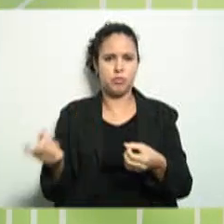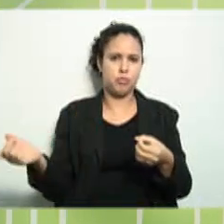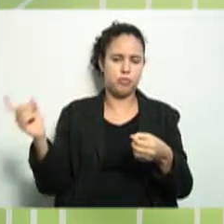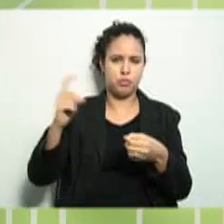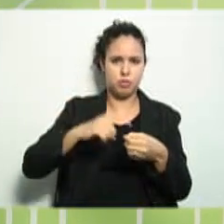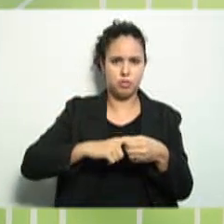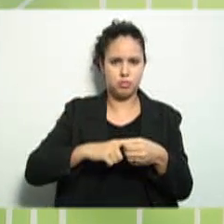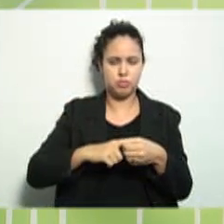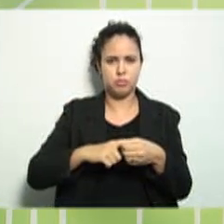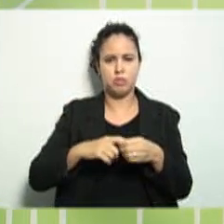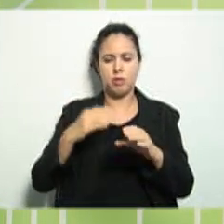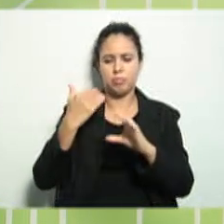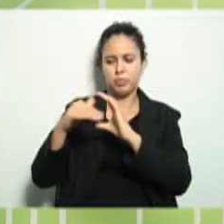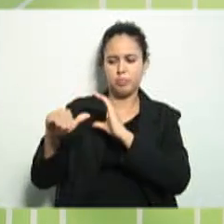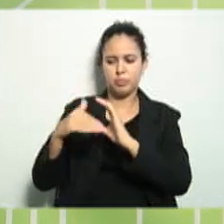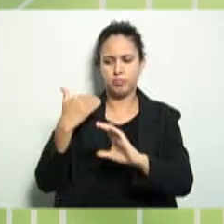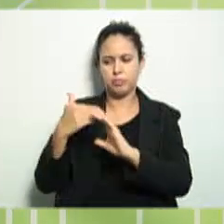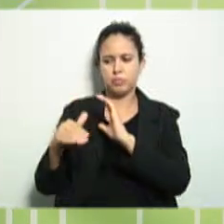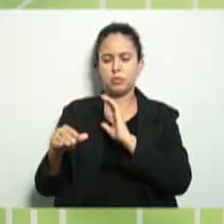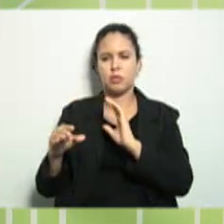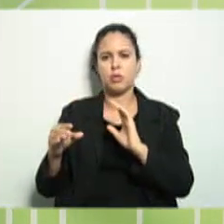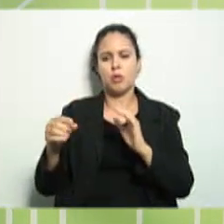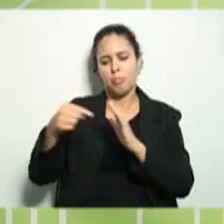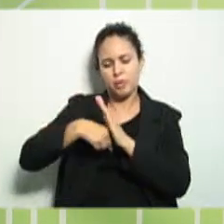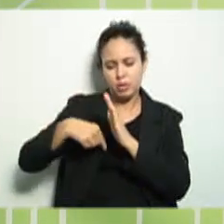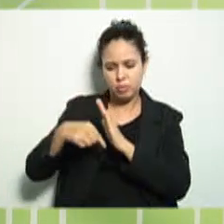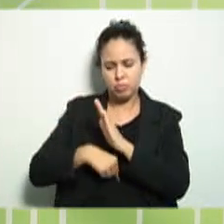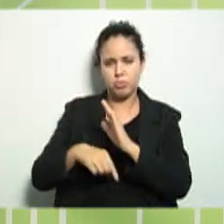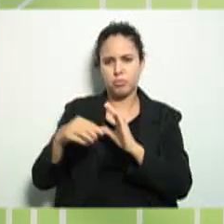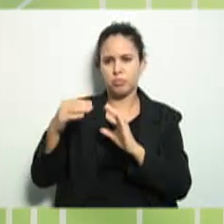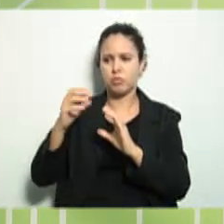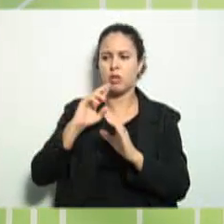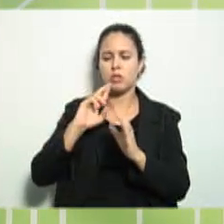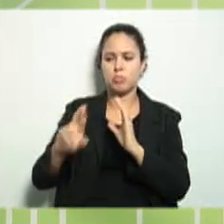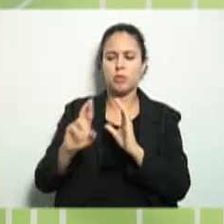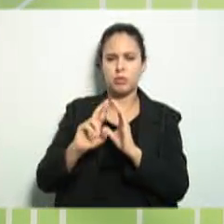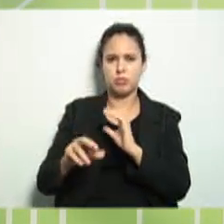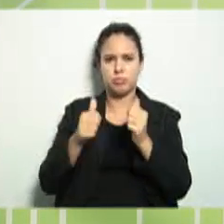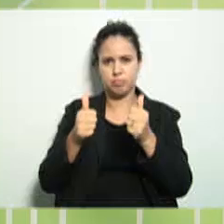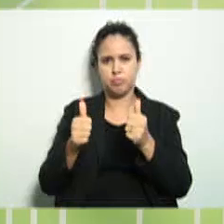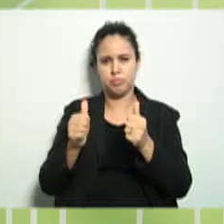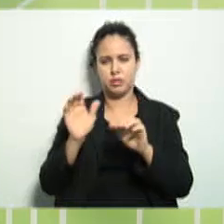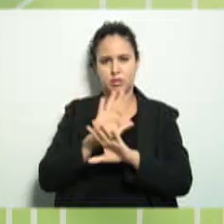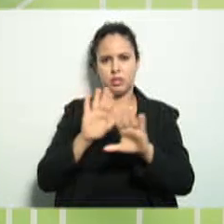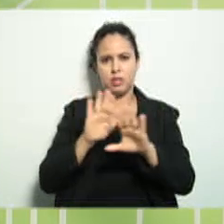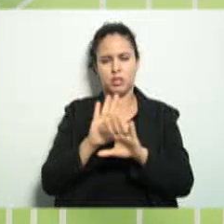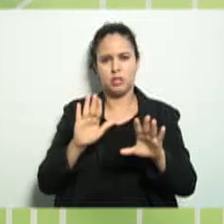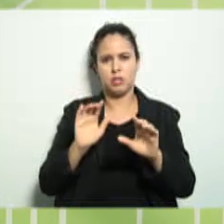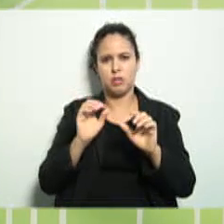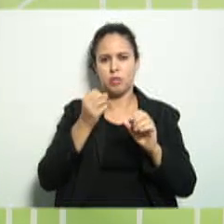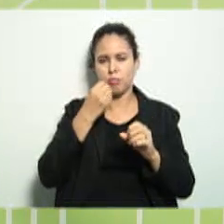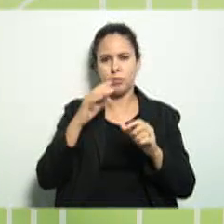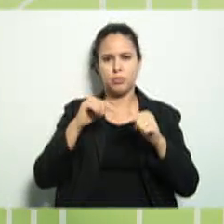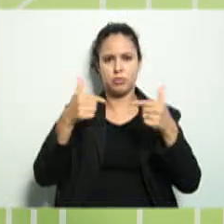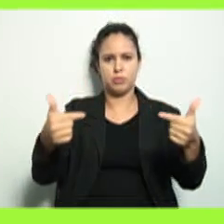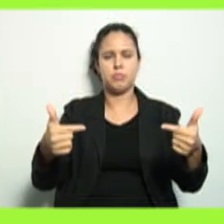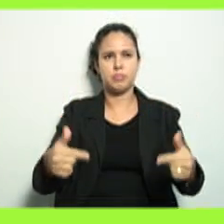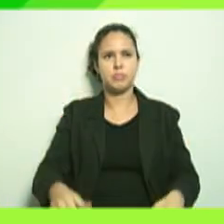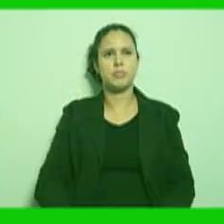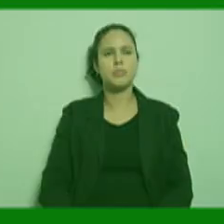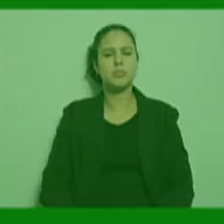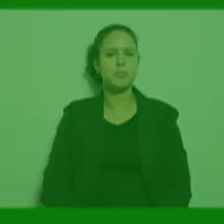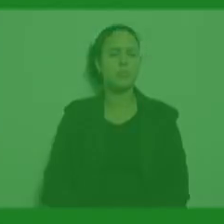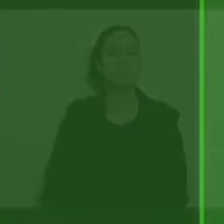Vamos participar no chat, mandando suas dúvidas, suas mensagens, suas respostas. Até logo mais. Boa sorte para vocês.